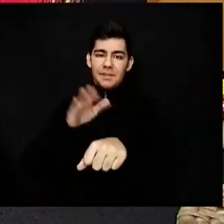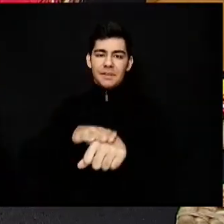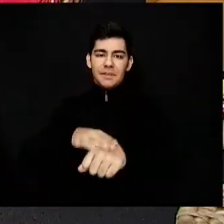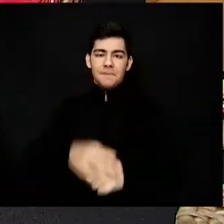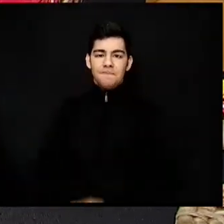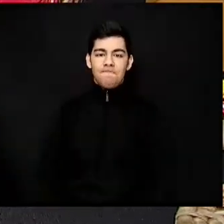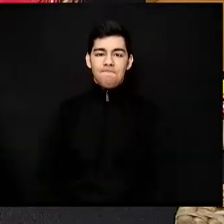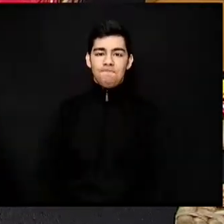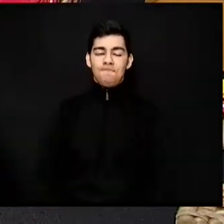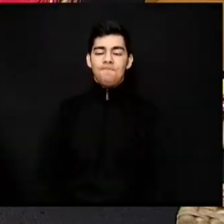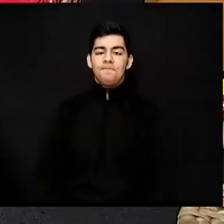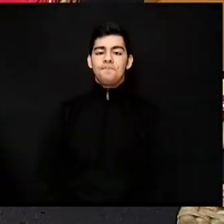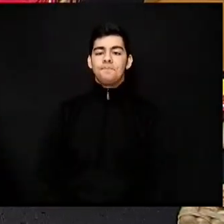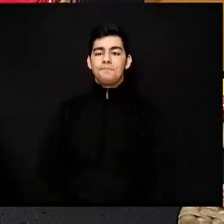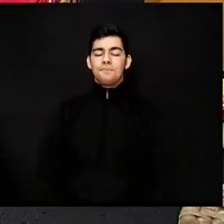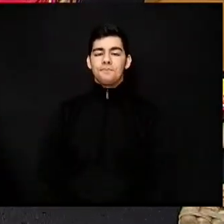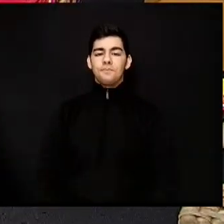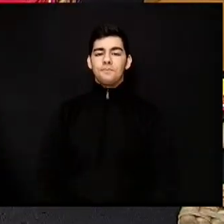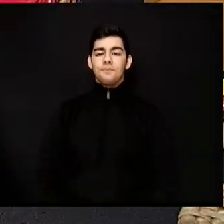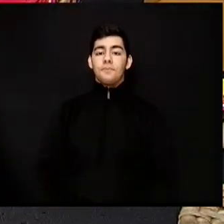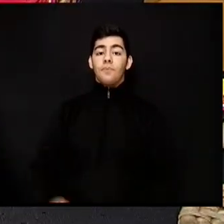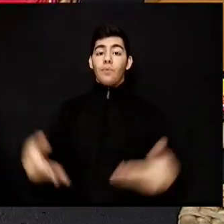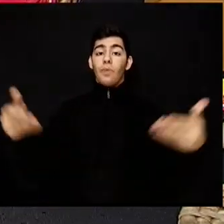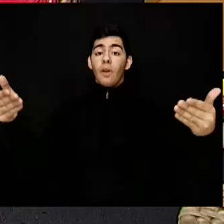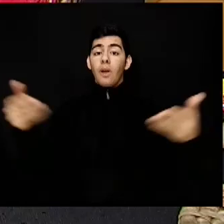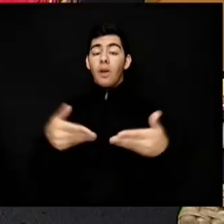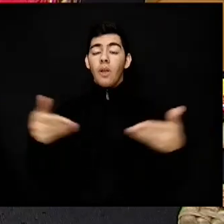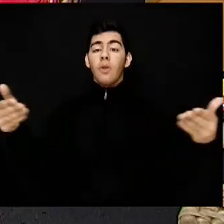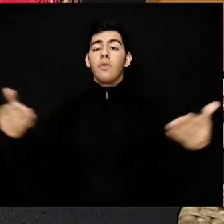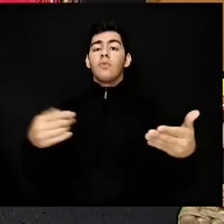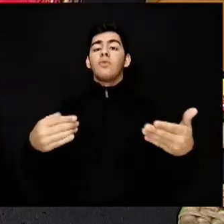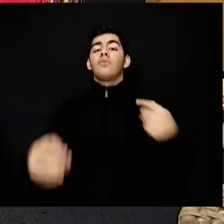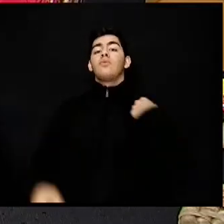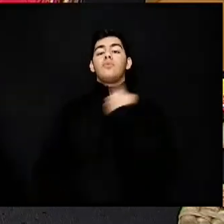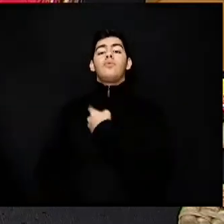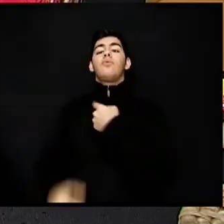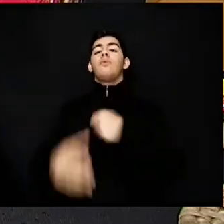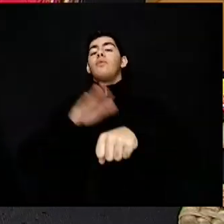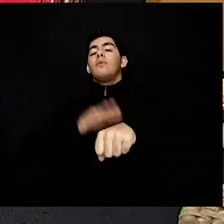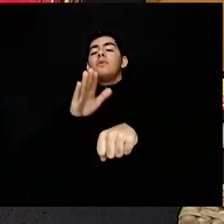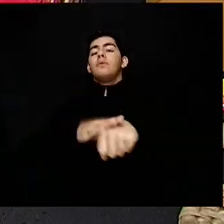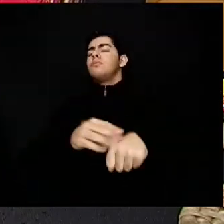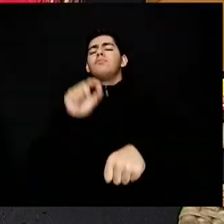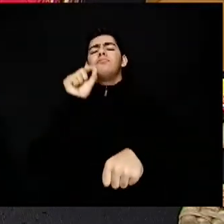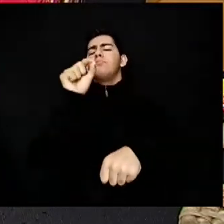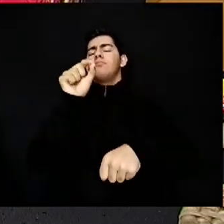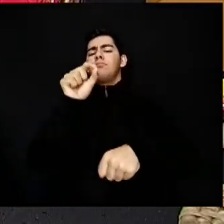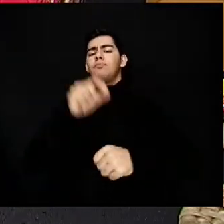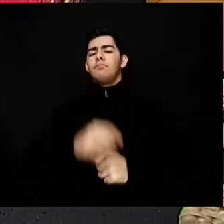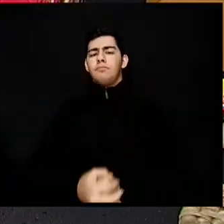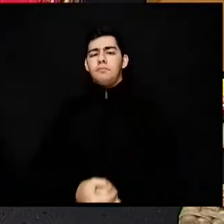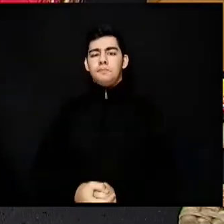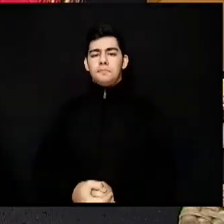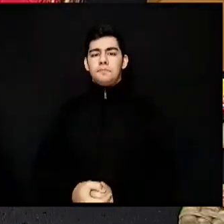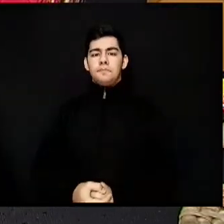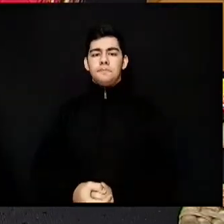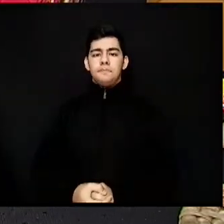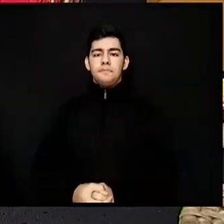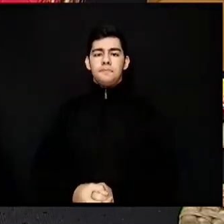E aí, agora, nós vamos fazer o quê? Nós vamos passar